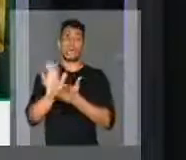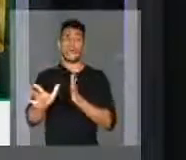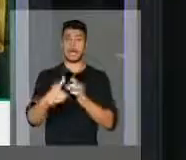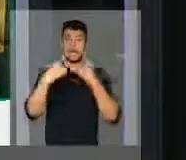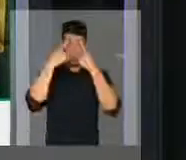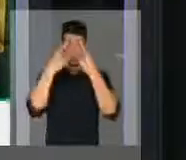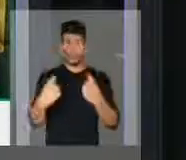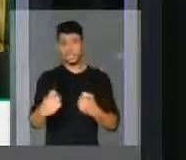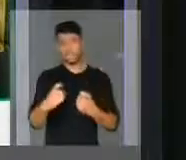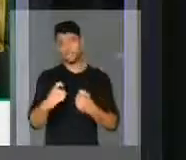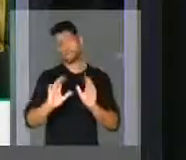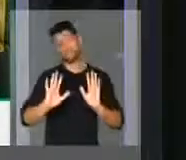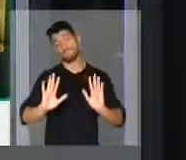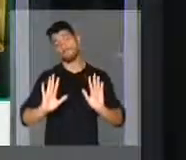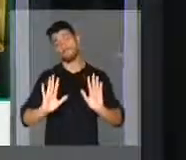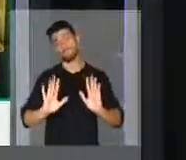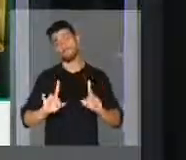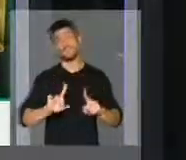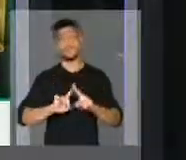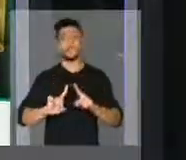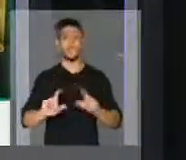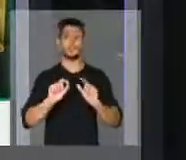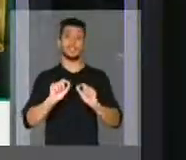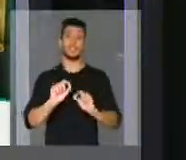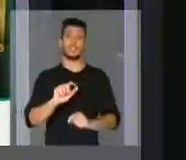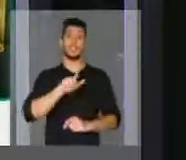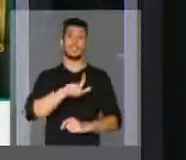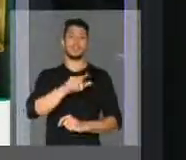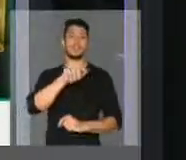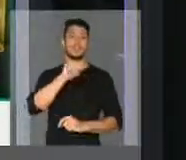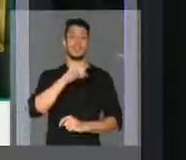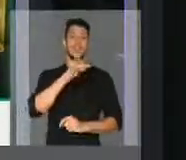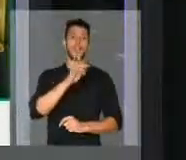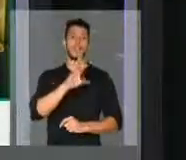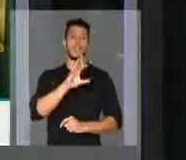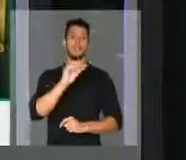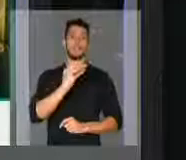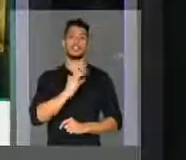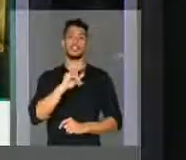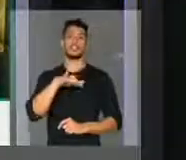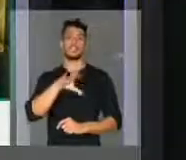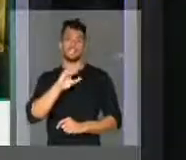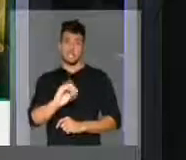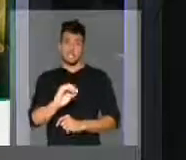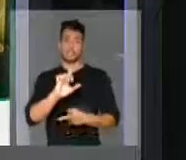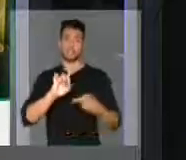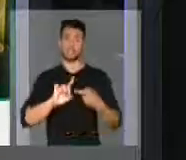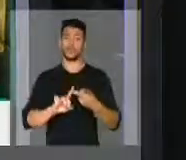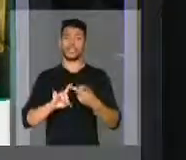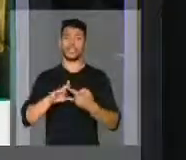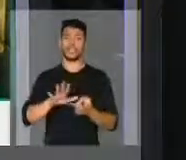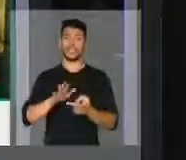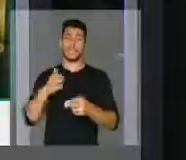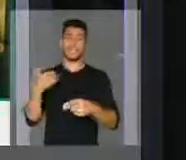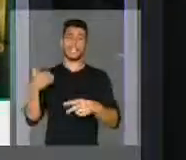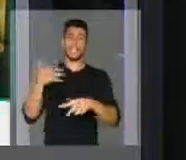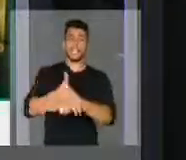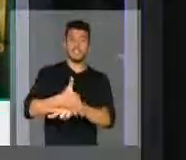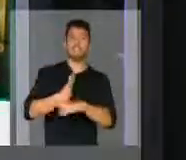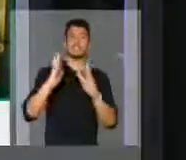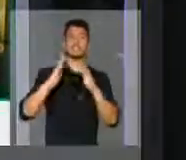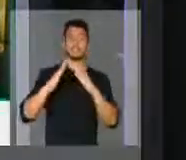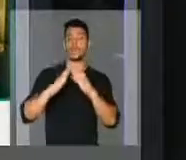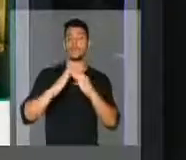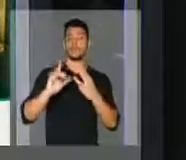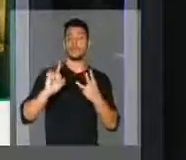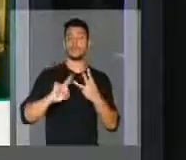culatra, porque os crimes de latrocínio, invasão de domicílio, assalto à mão armada dispararam.